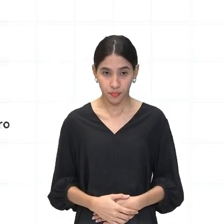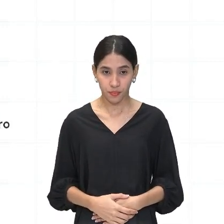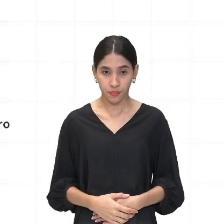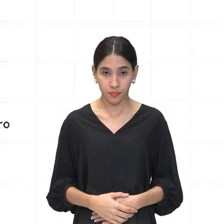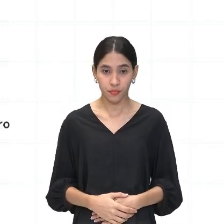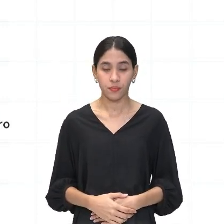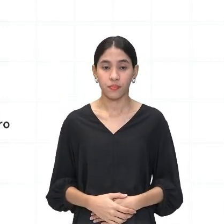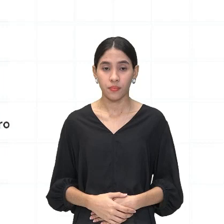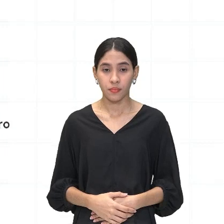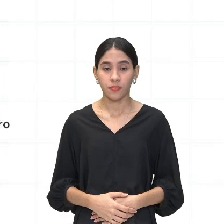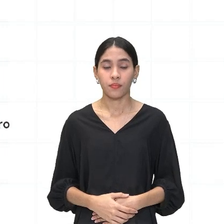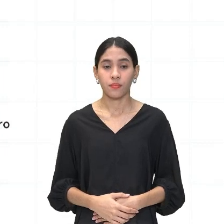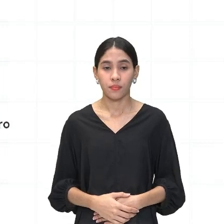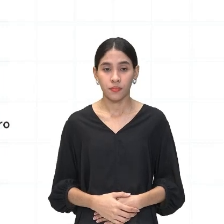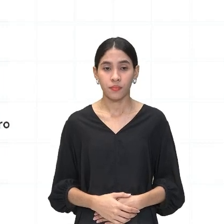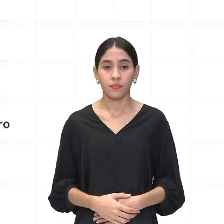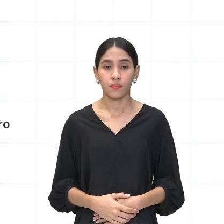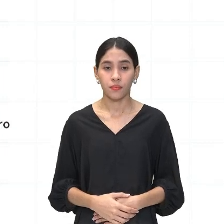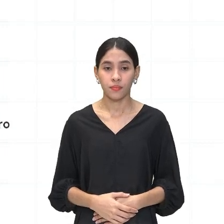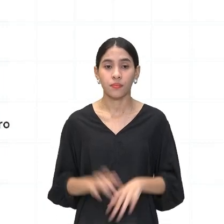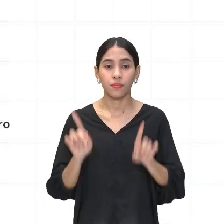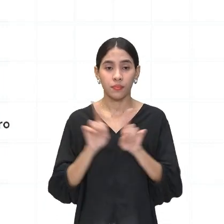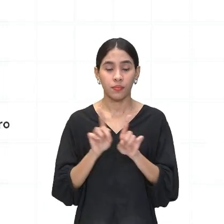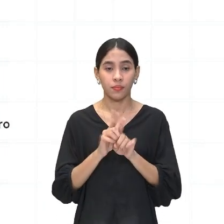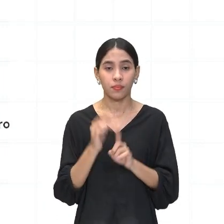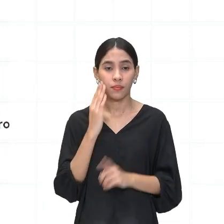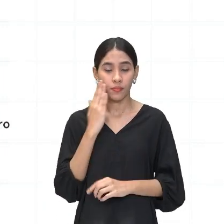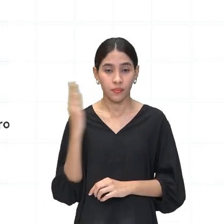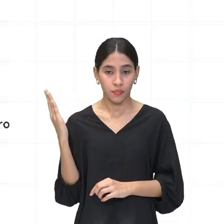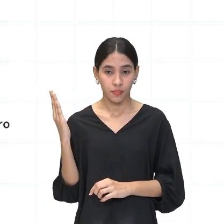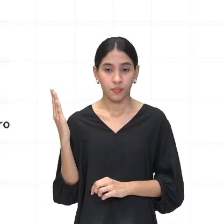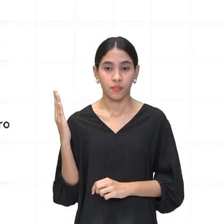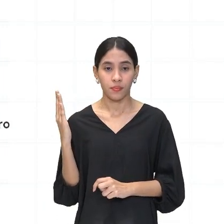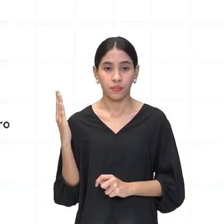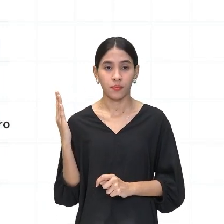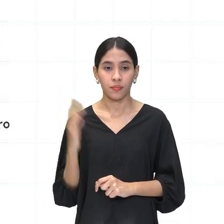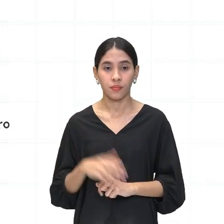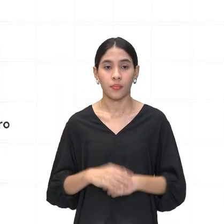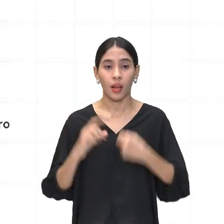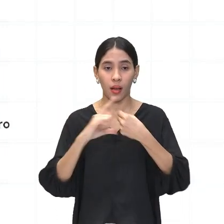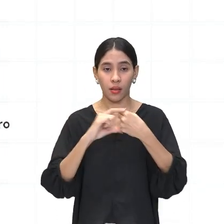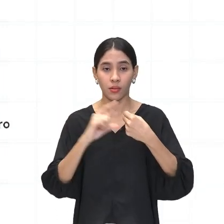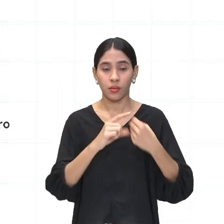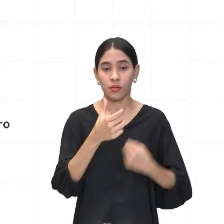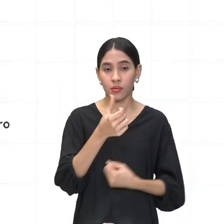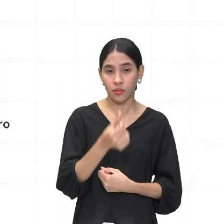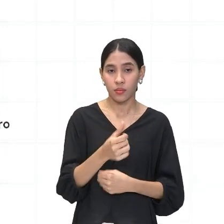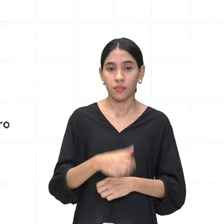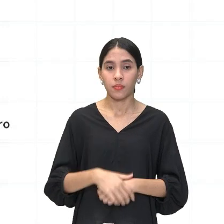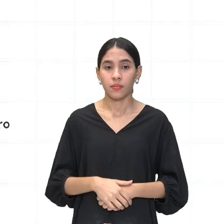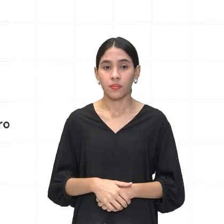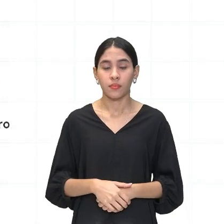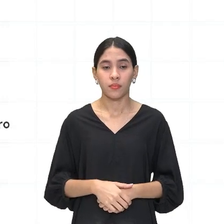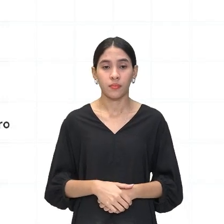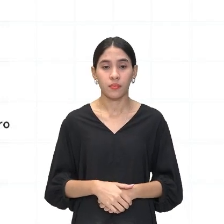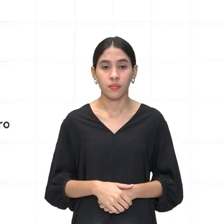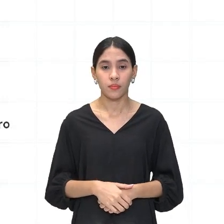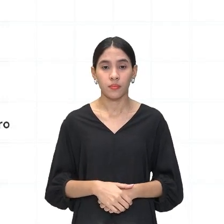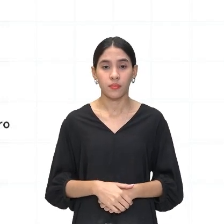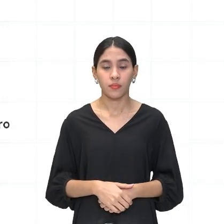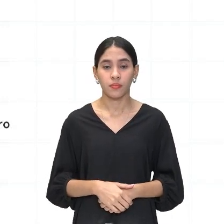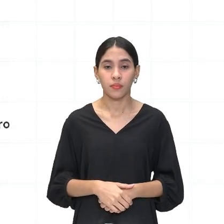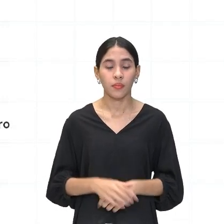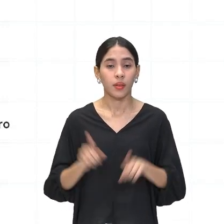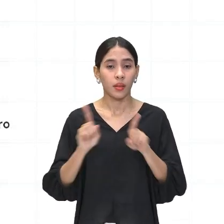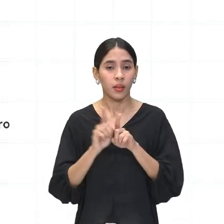a interpretação desta lei, olhem aí. Nesta interpretação desta lei, vão ser